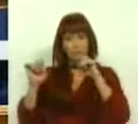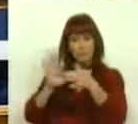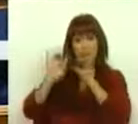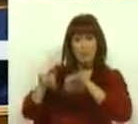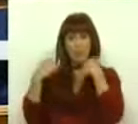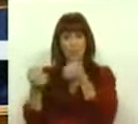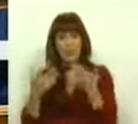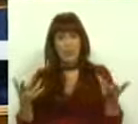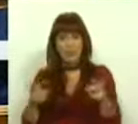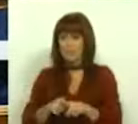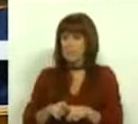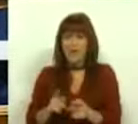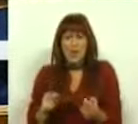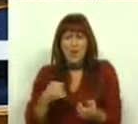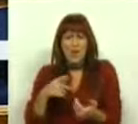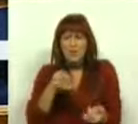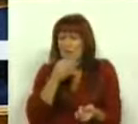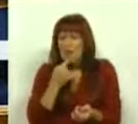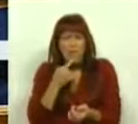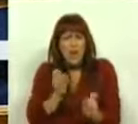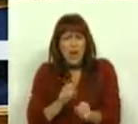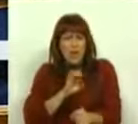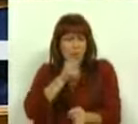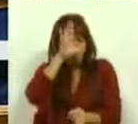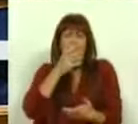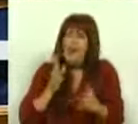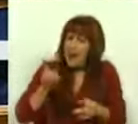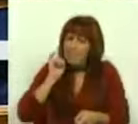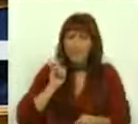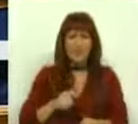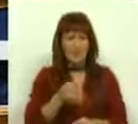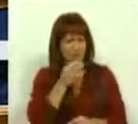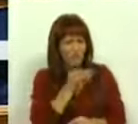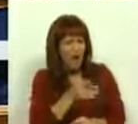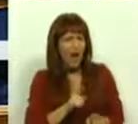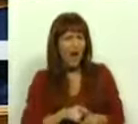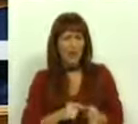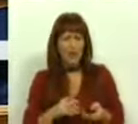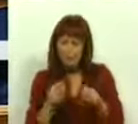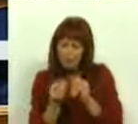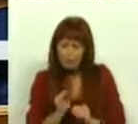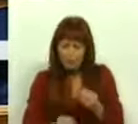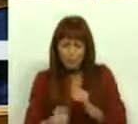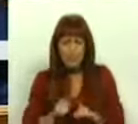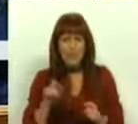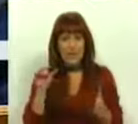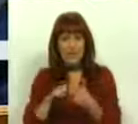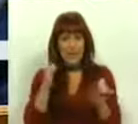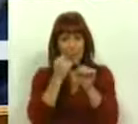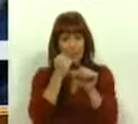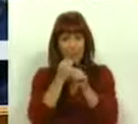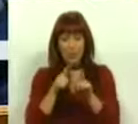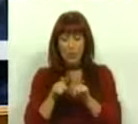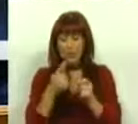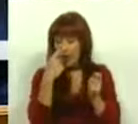concertação social e de que não se tem falado muito, Sr. Primeiro-Ministro, mas é importante falar da reformulação dos centros de